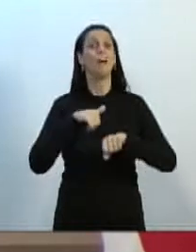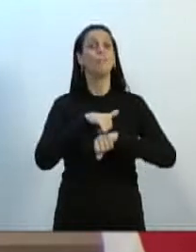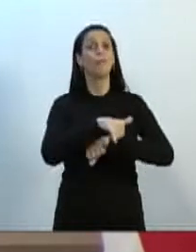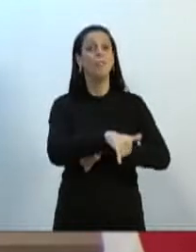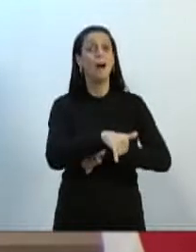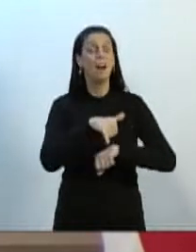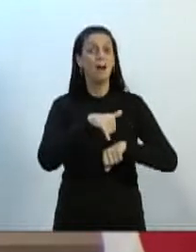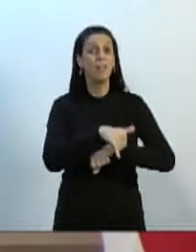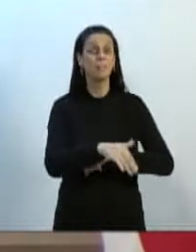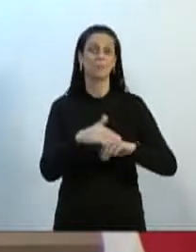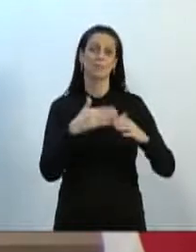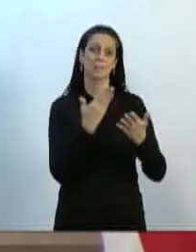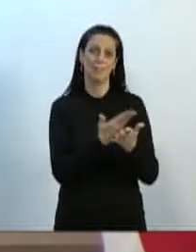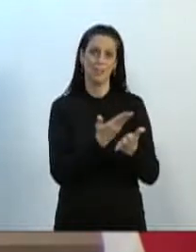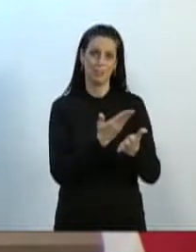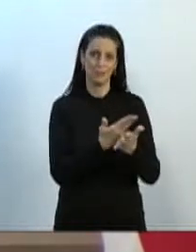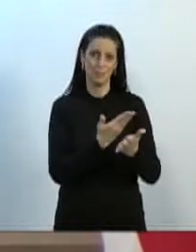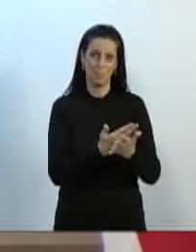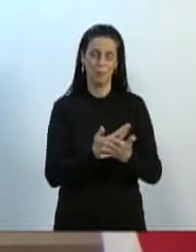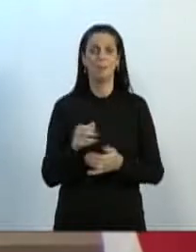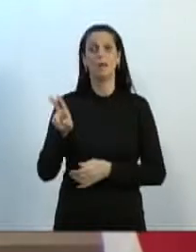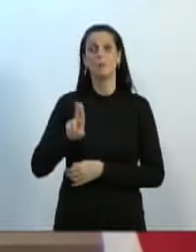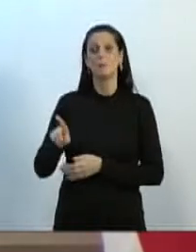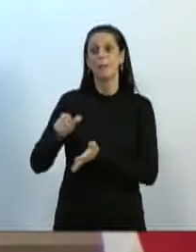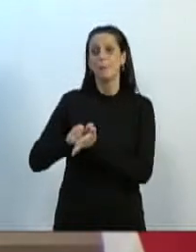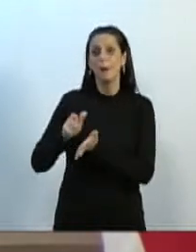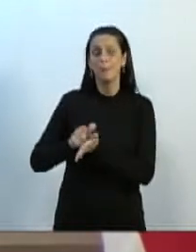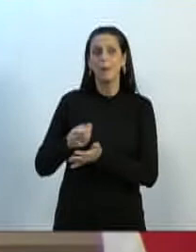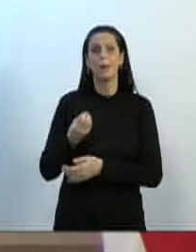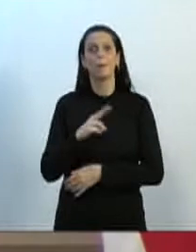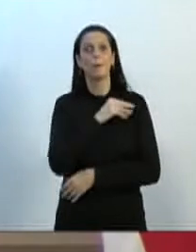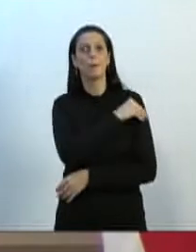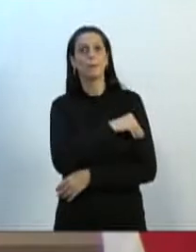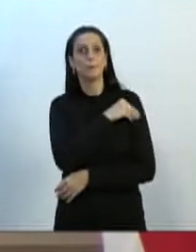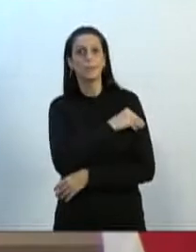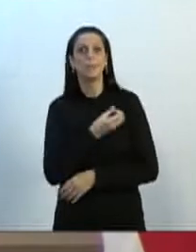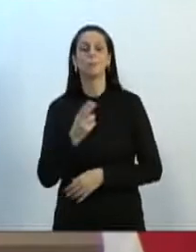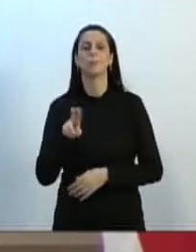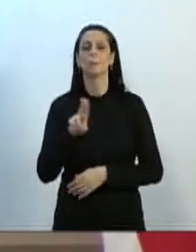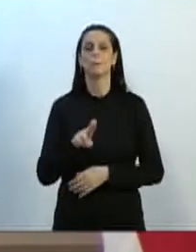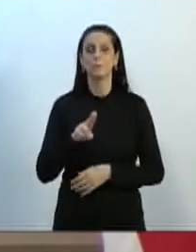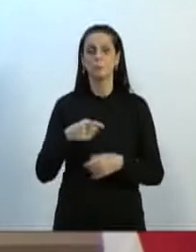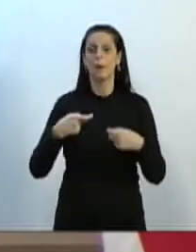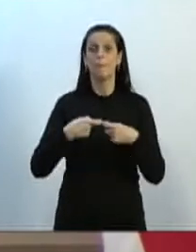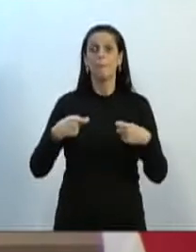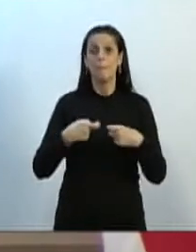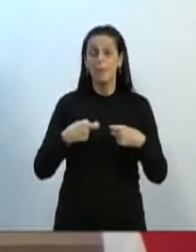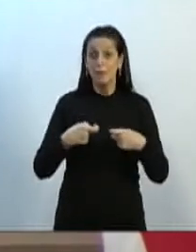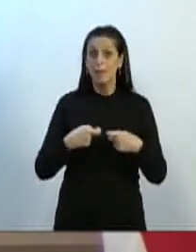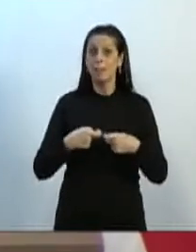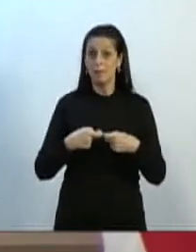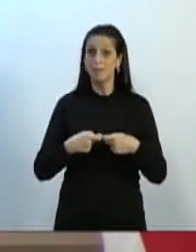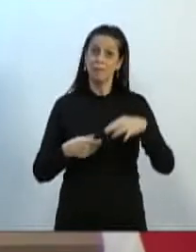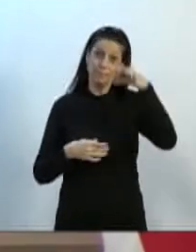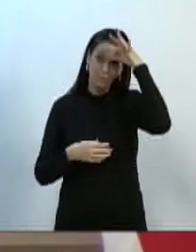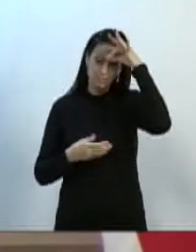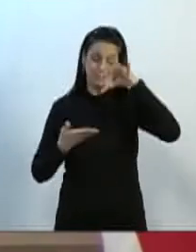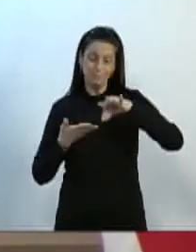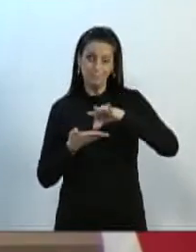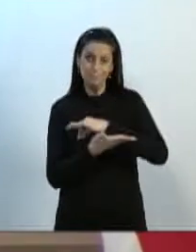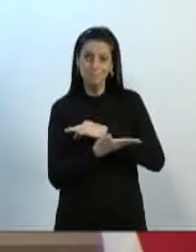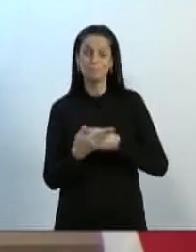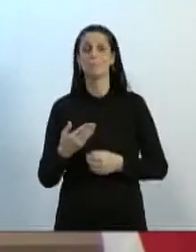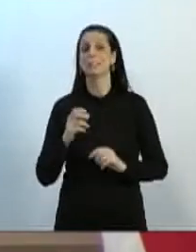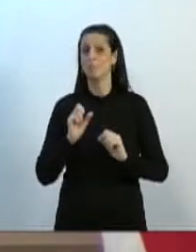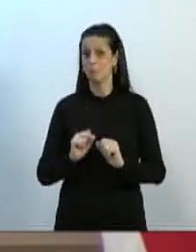comprar os absorventes e ainda usam papel, algodão, meias como absorventes que podem causar doenças ginecológicas